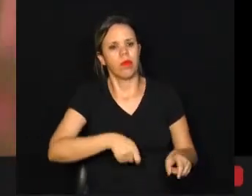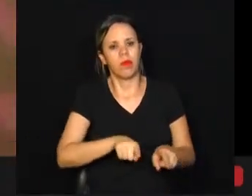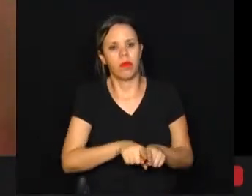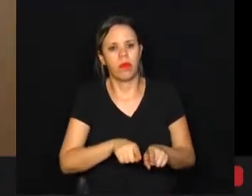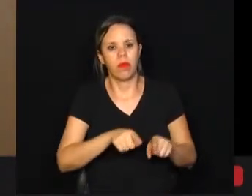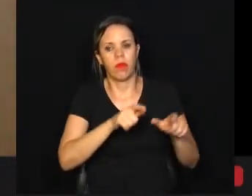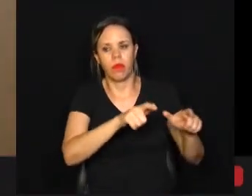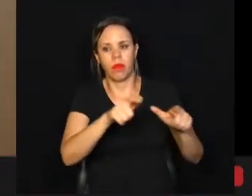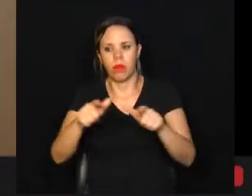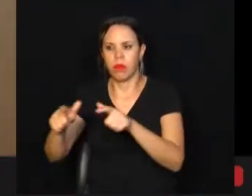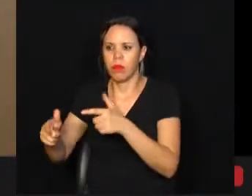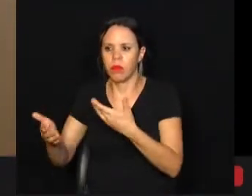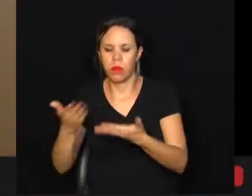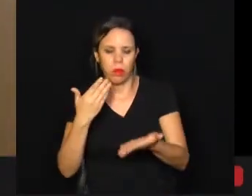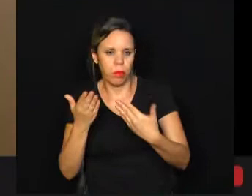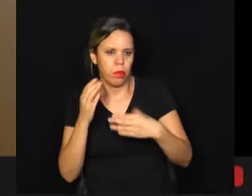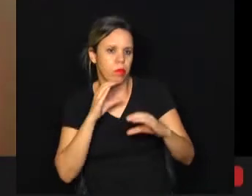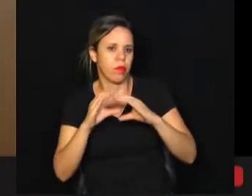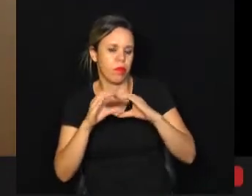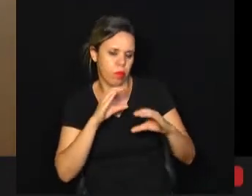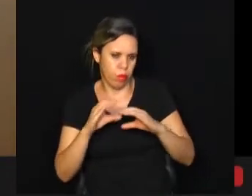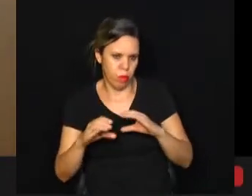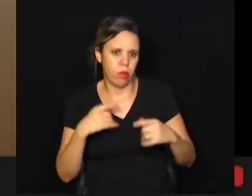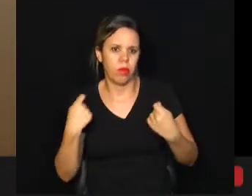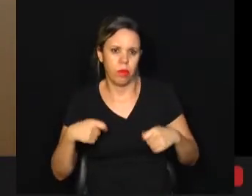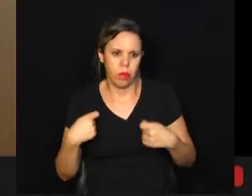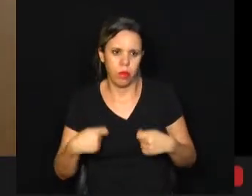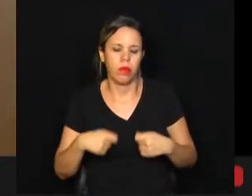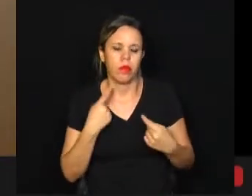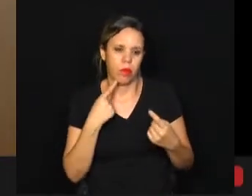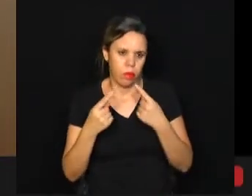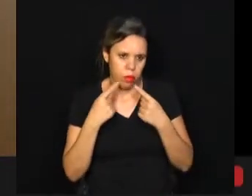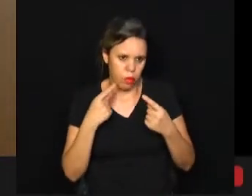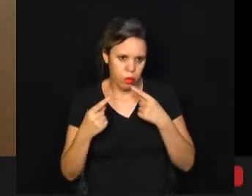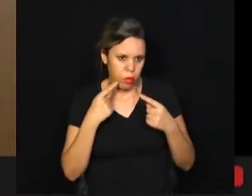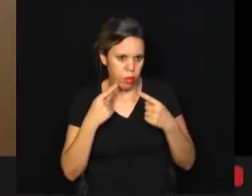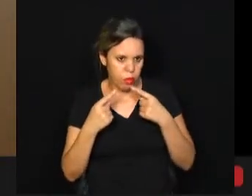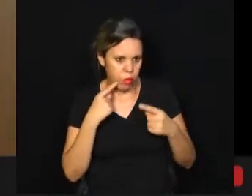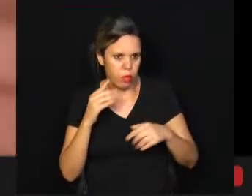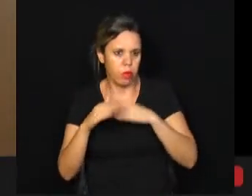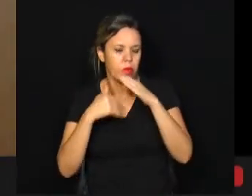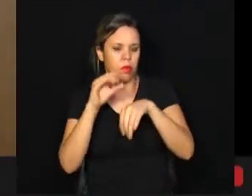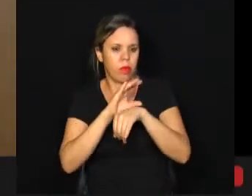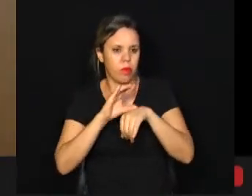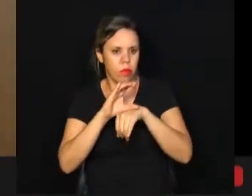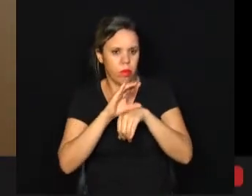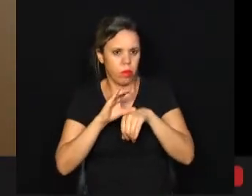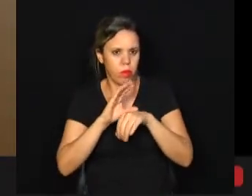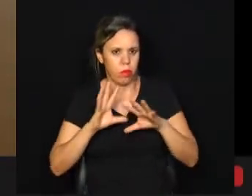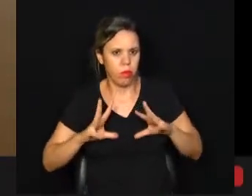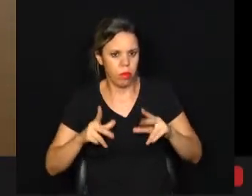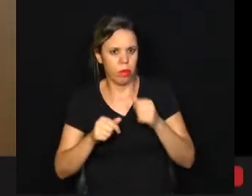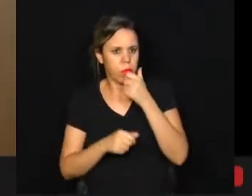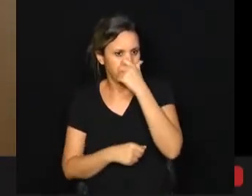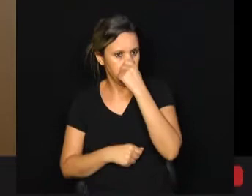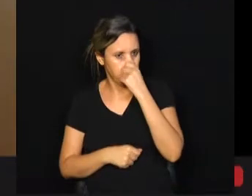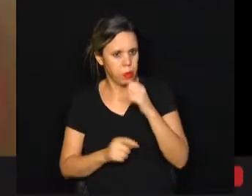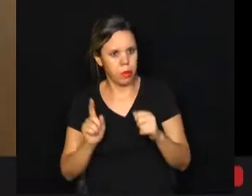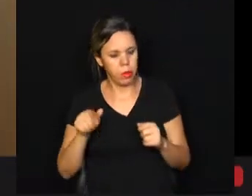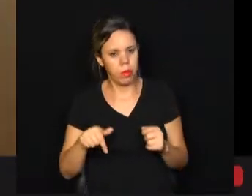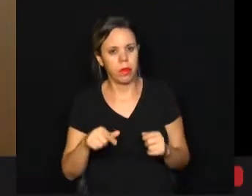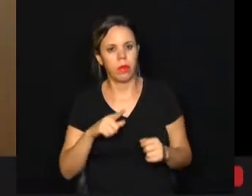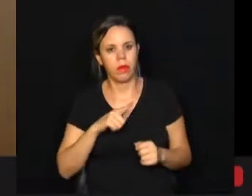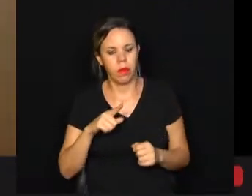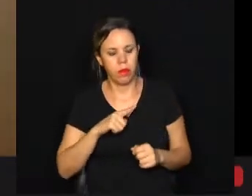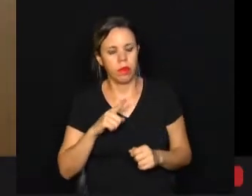campos dialogam entre si. Eles precisam dialogar para a constituição de um todo. Nesse todo tem que